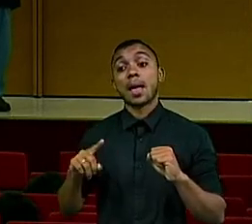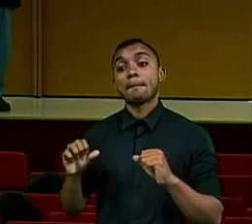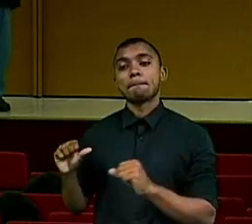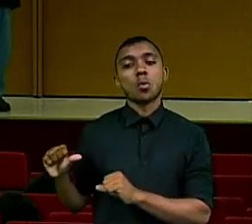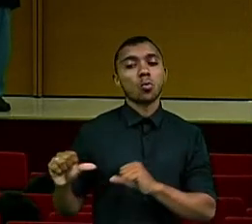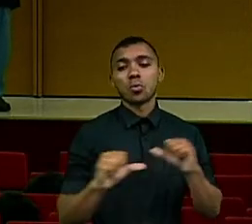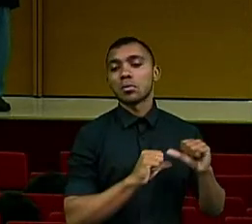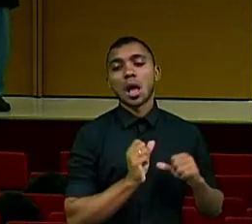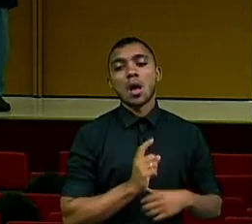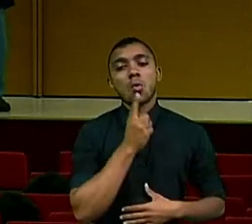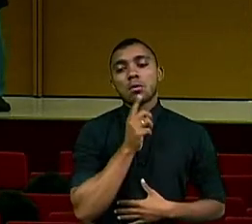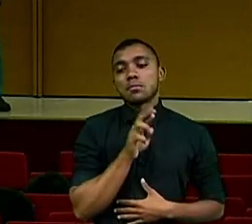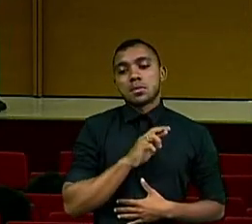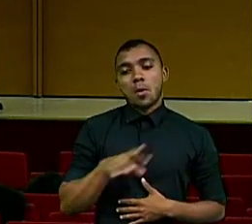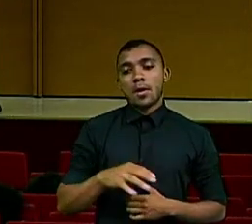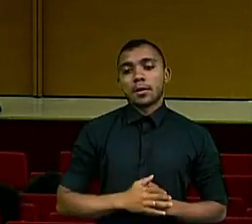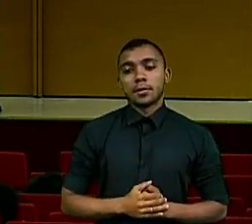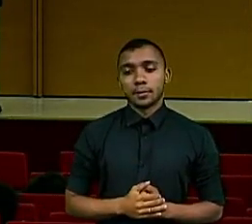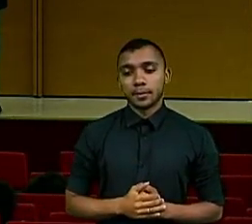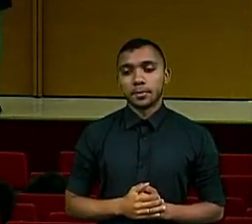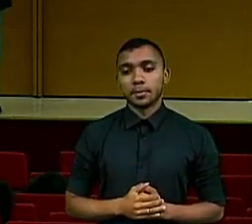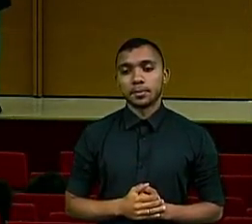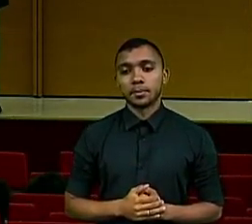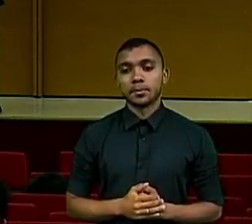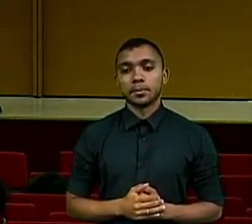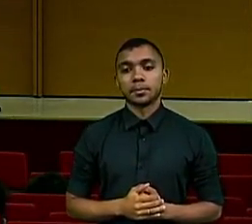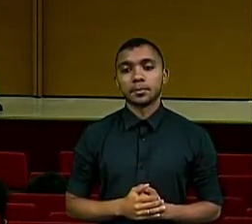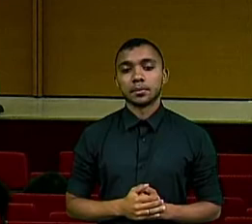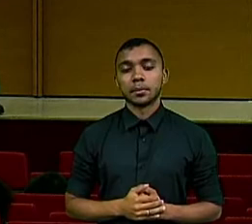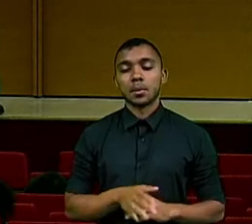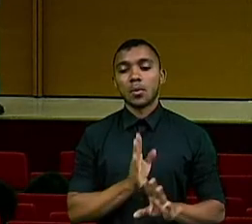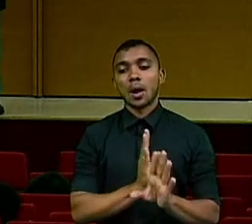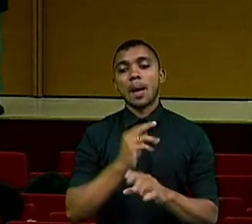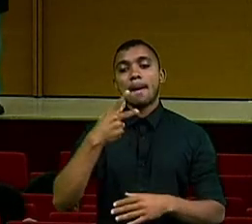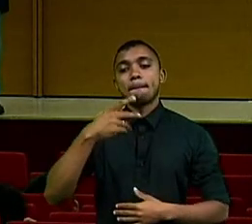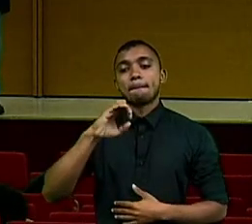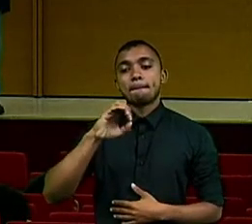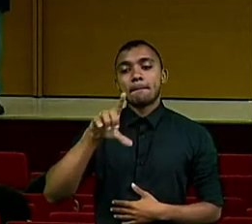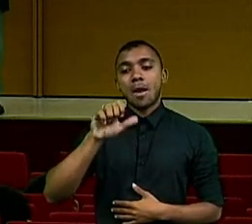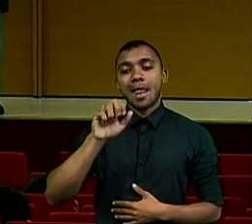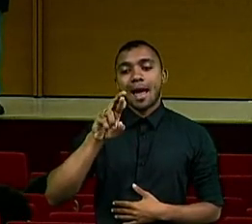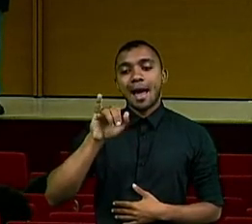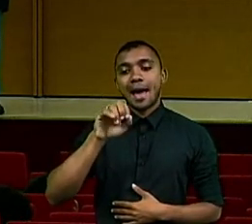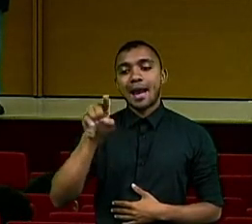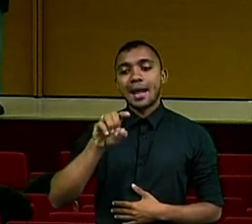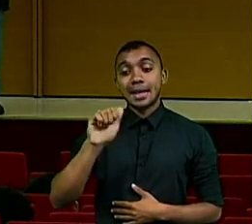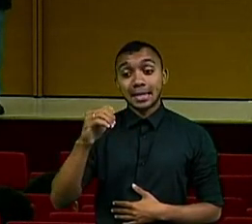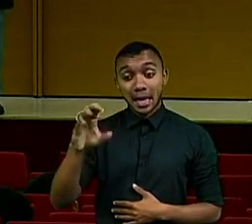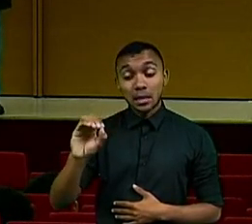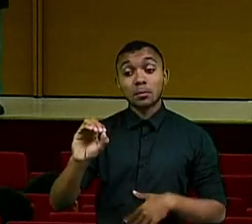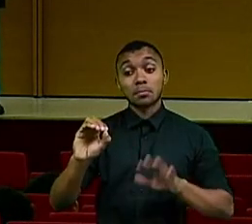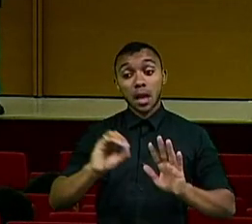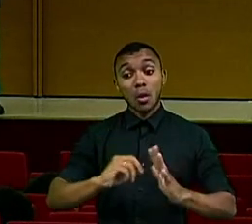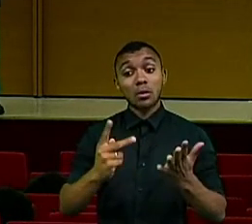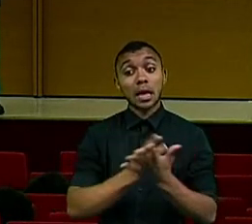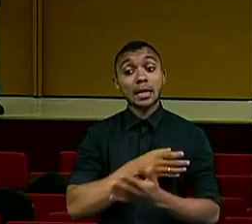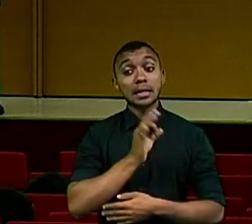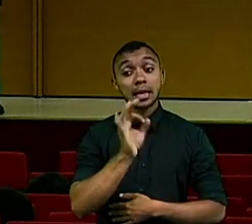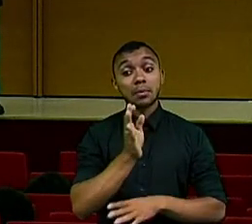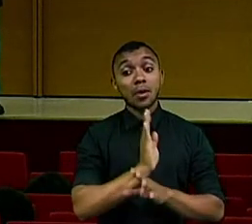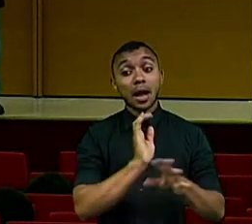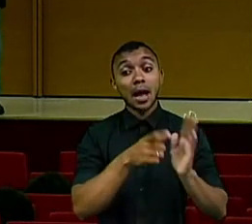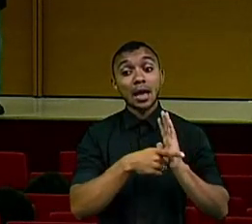é a mesma coisa mas é azul são as únicas é porque polarização só acontece com a onda transversal